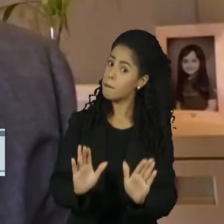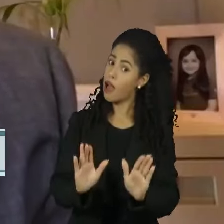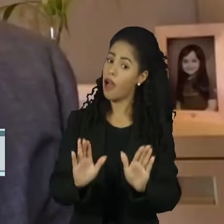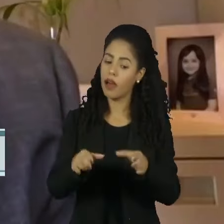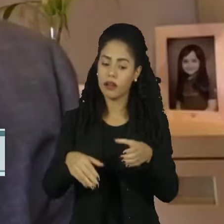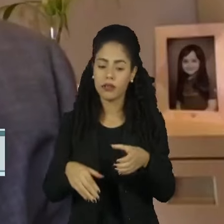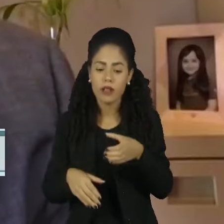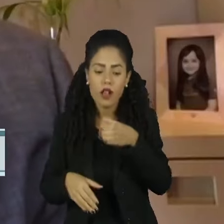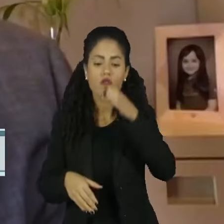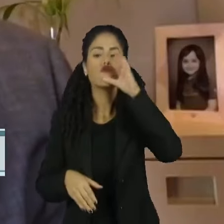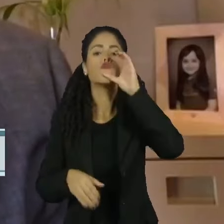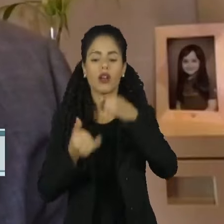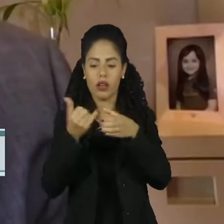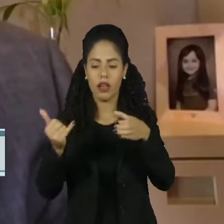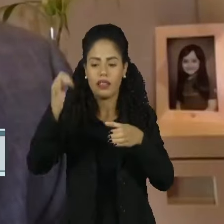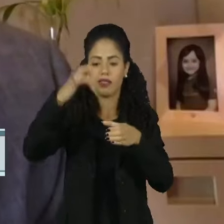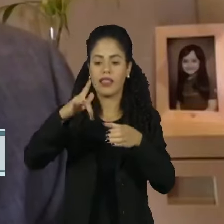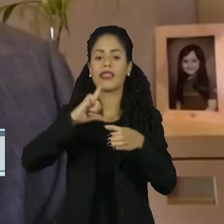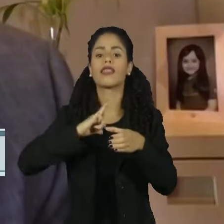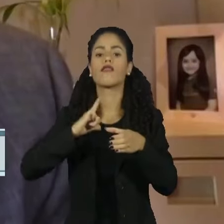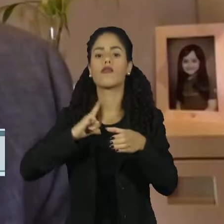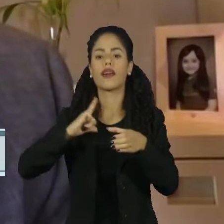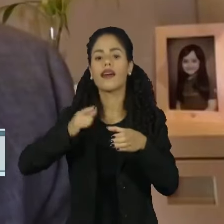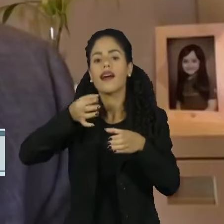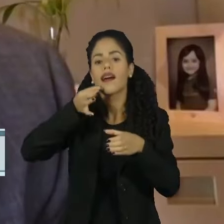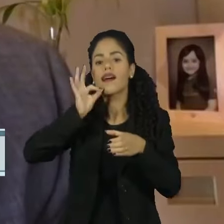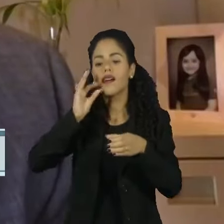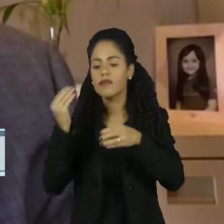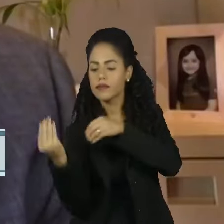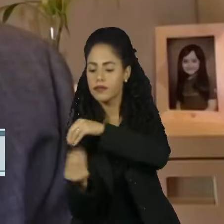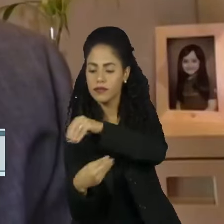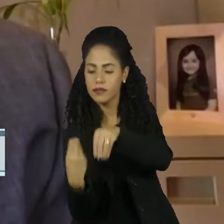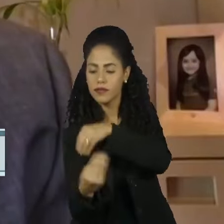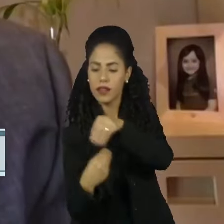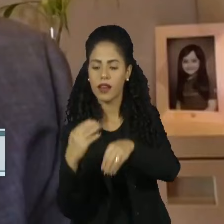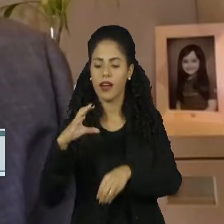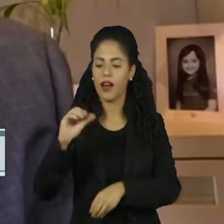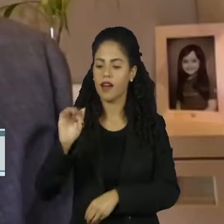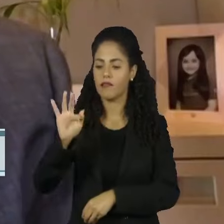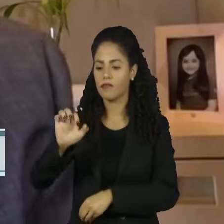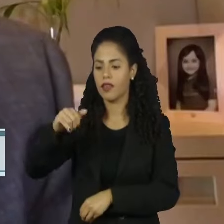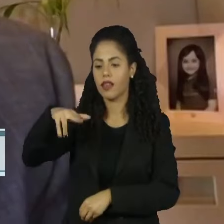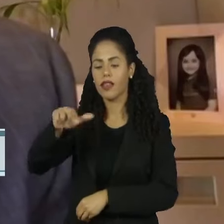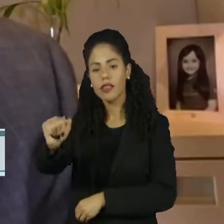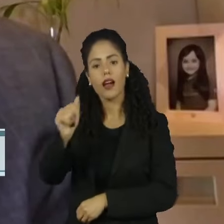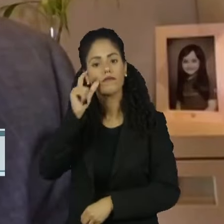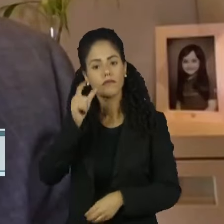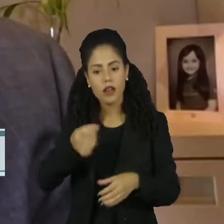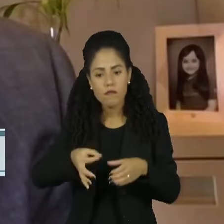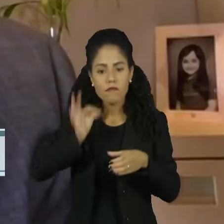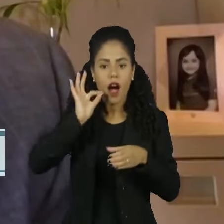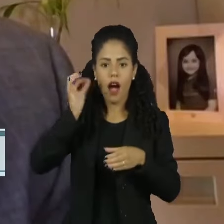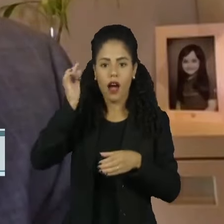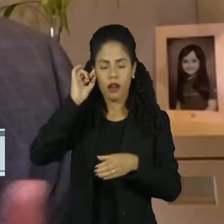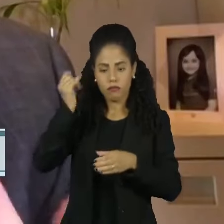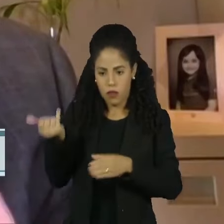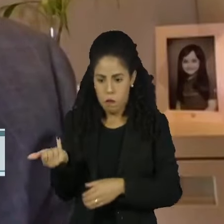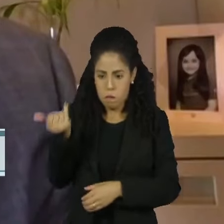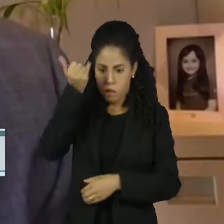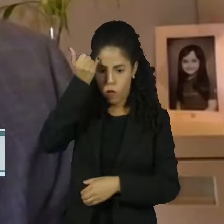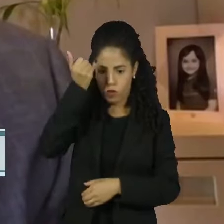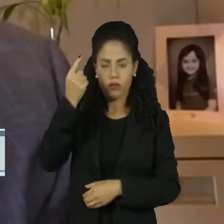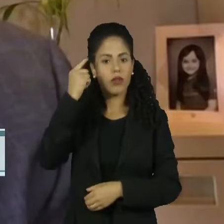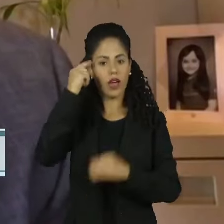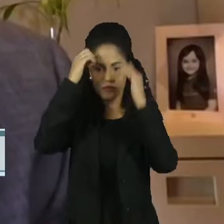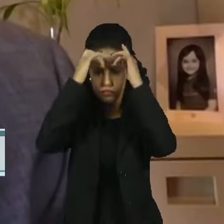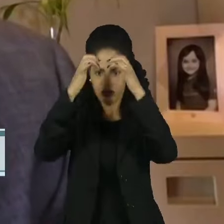elas têm cafeína. Então, a cafeína é uma substância que indica para o cérebro que é para estar em